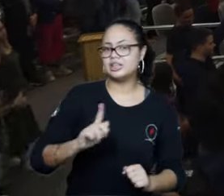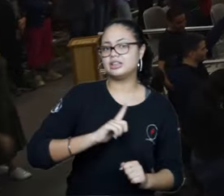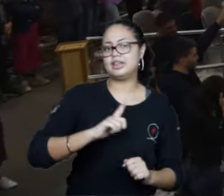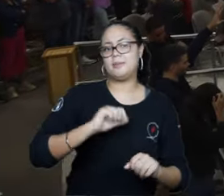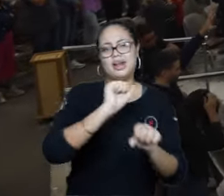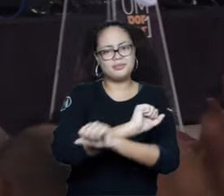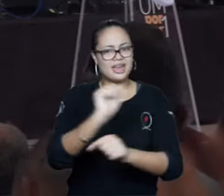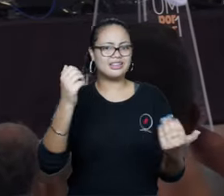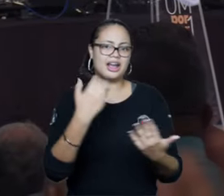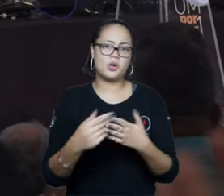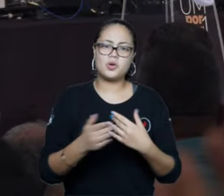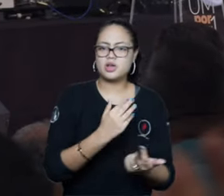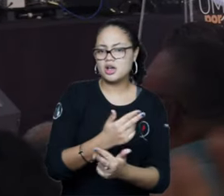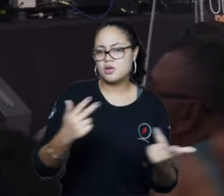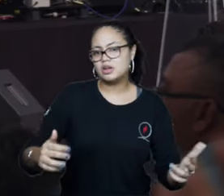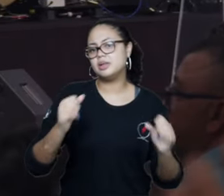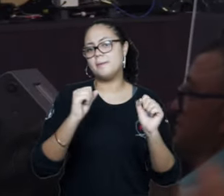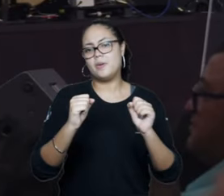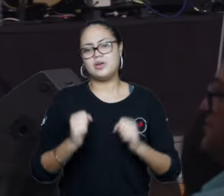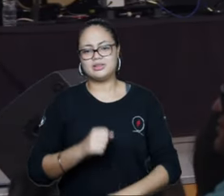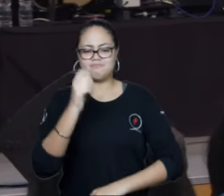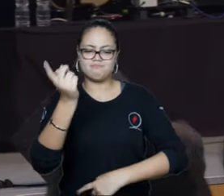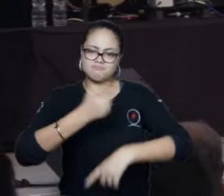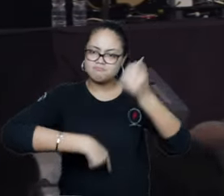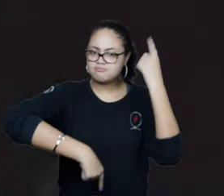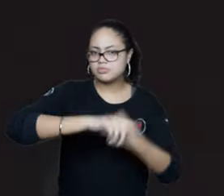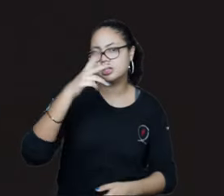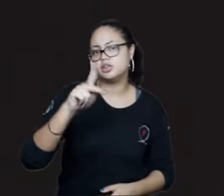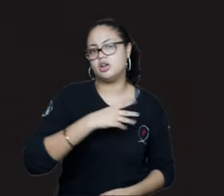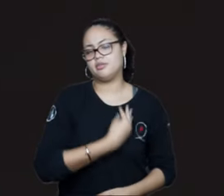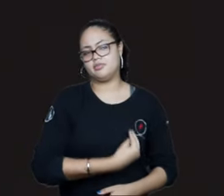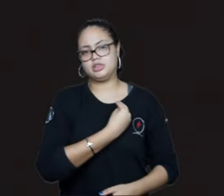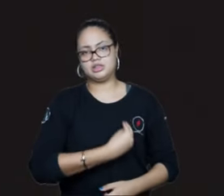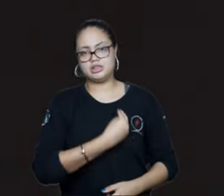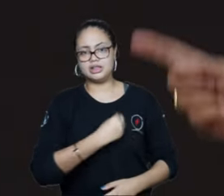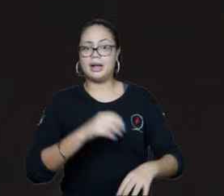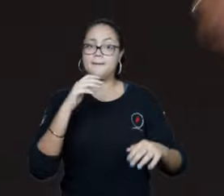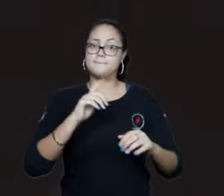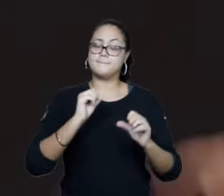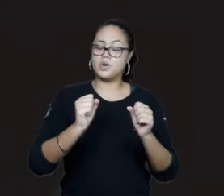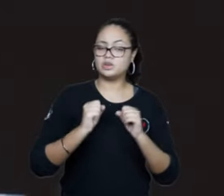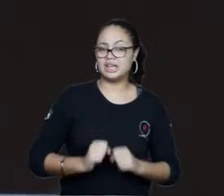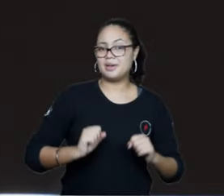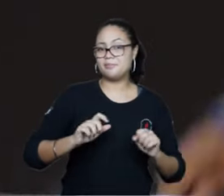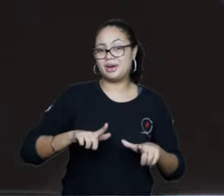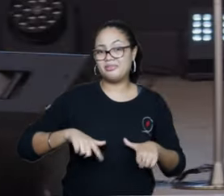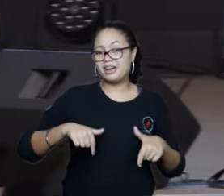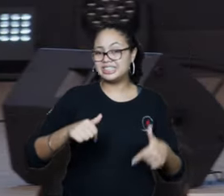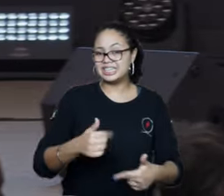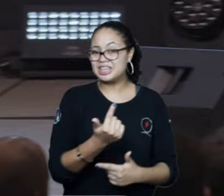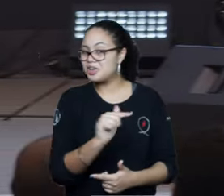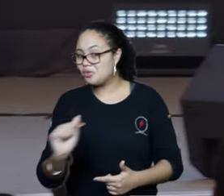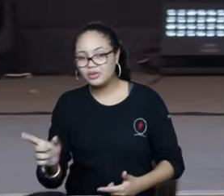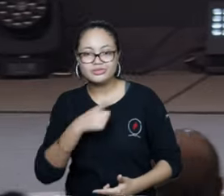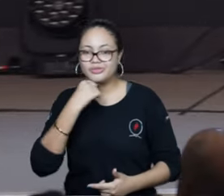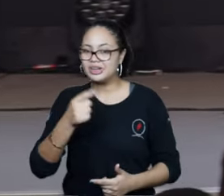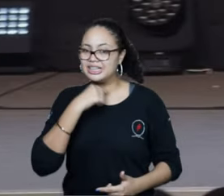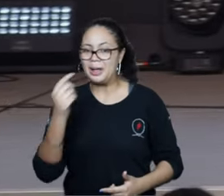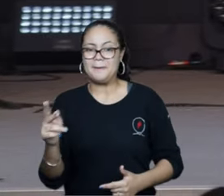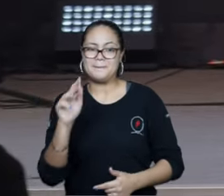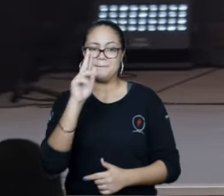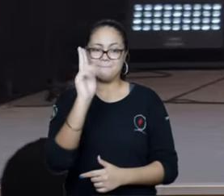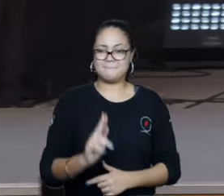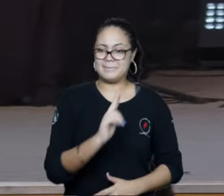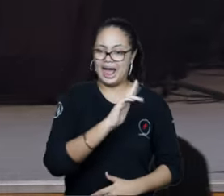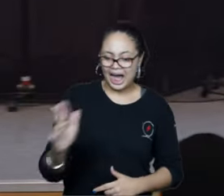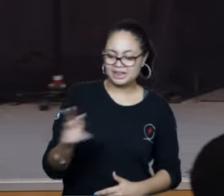qualquer coisa ele tem poder para restaurar a tua vida e ele tem poder para fazer o que ninguém tem nem Padre nem pastor